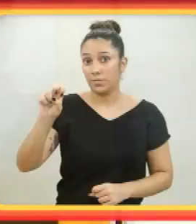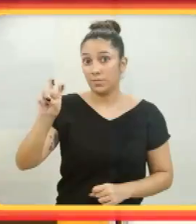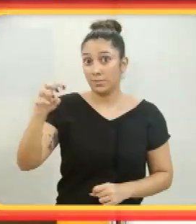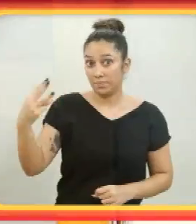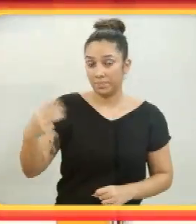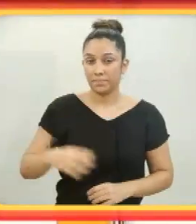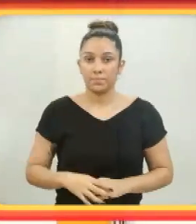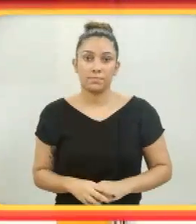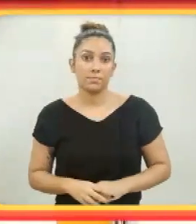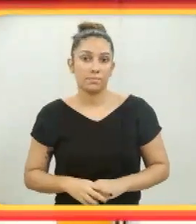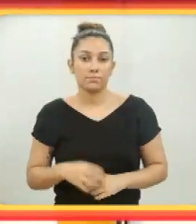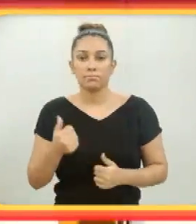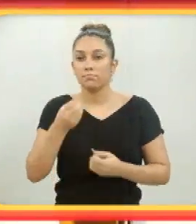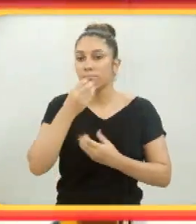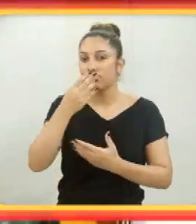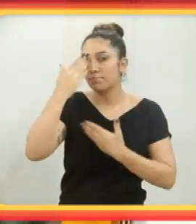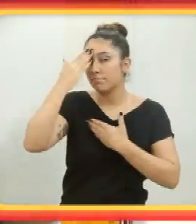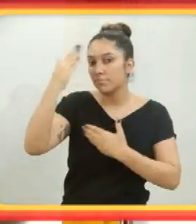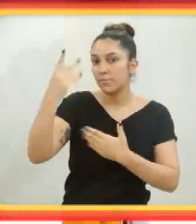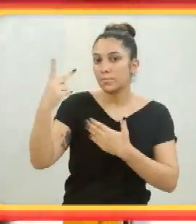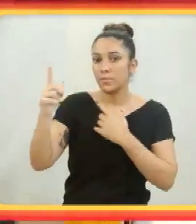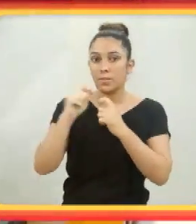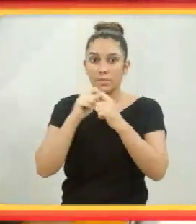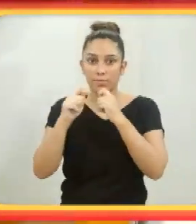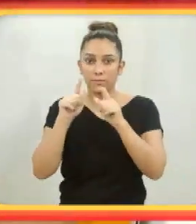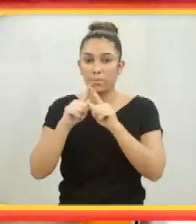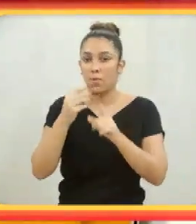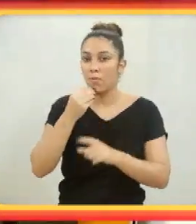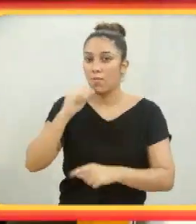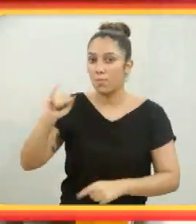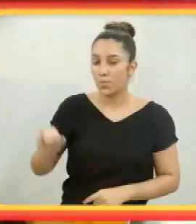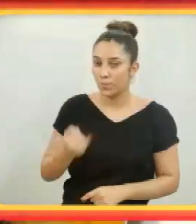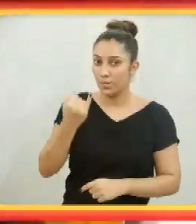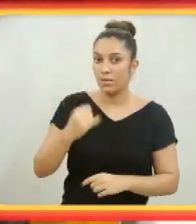0 operadora 21